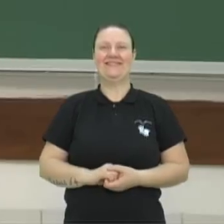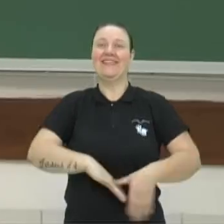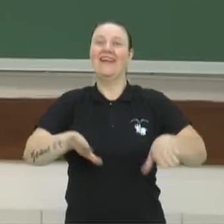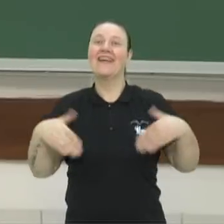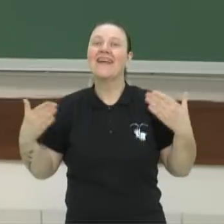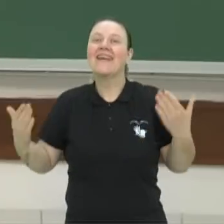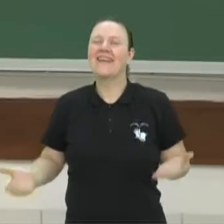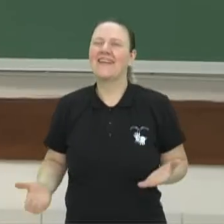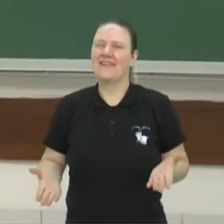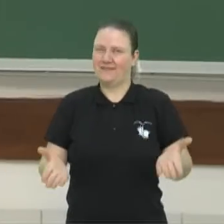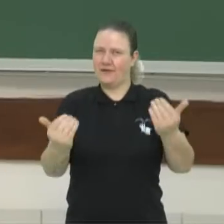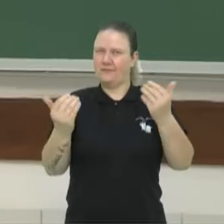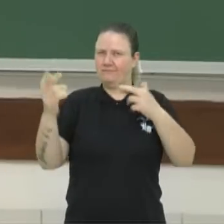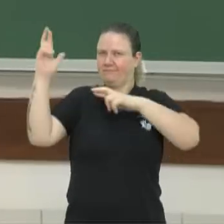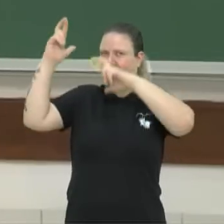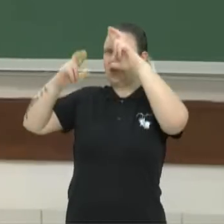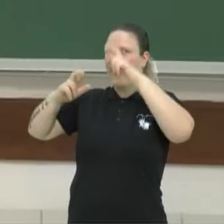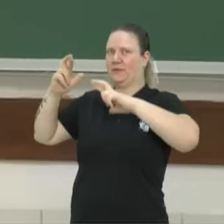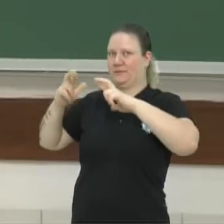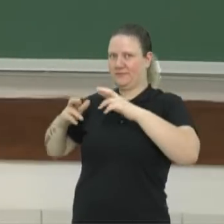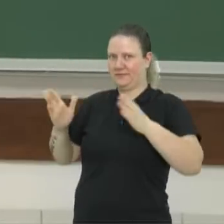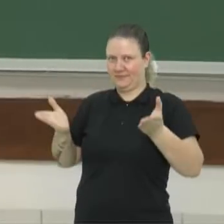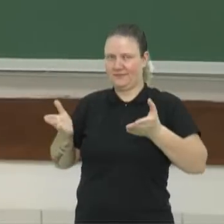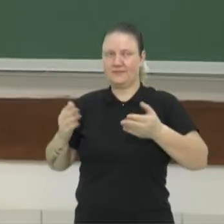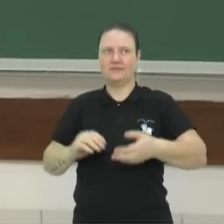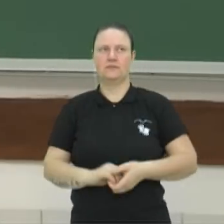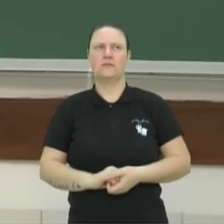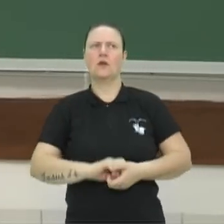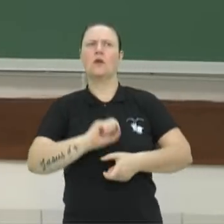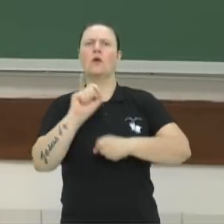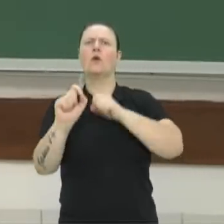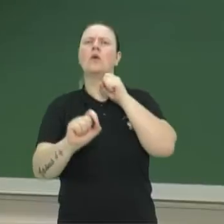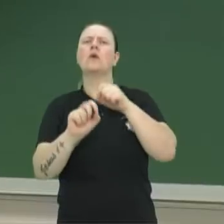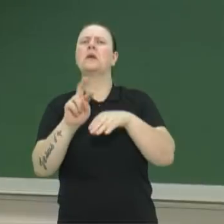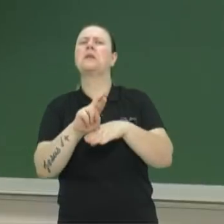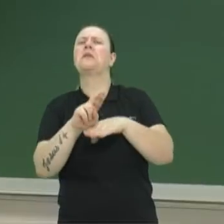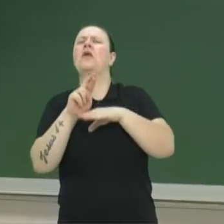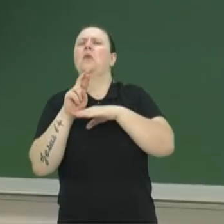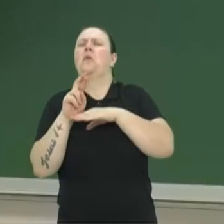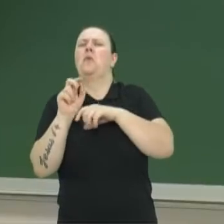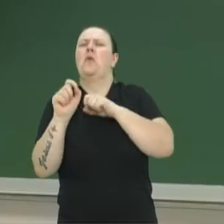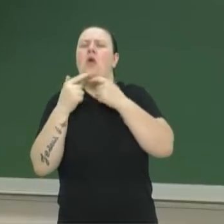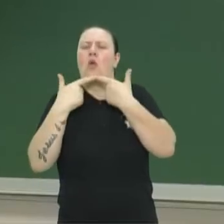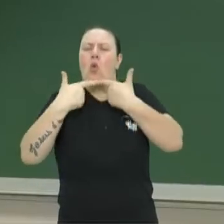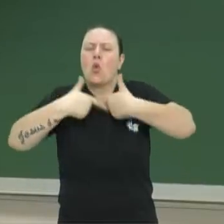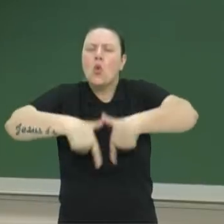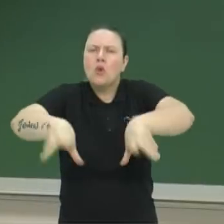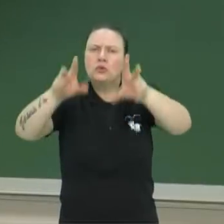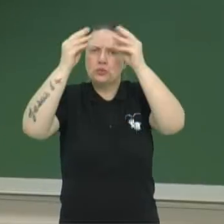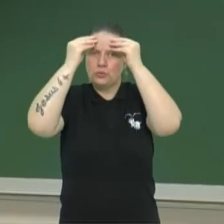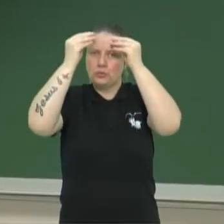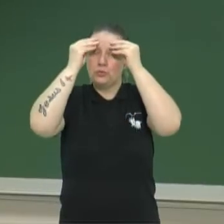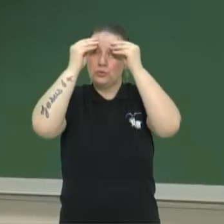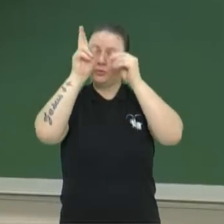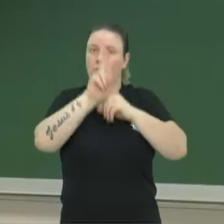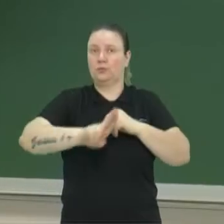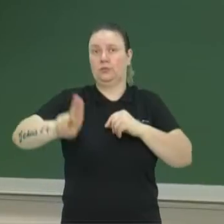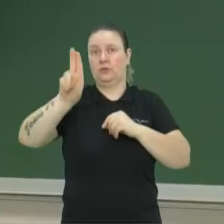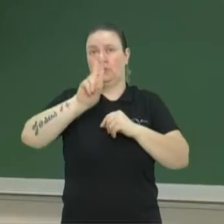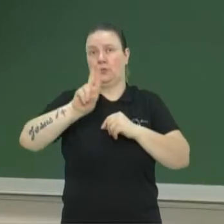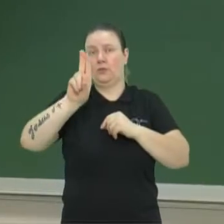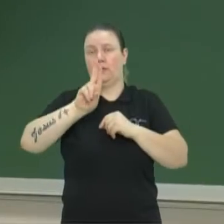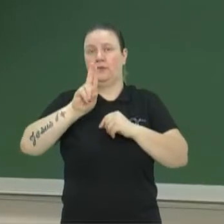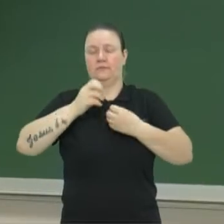E aí, galera, vamos lá, conferindo então, que recursos linguísticos são usados